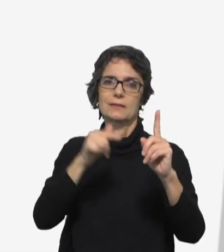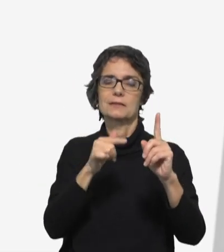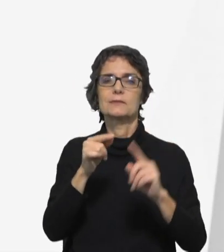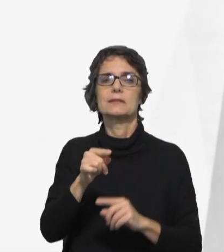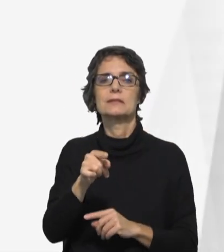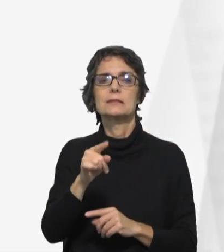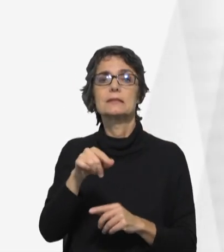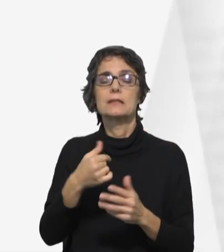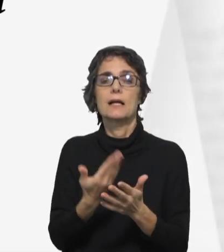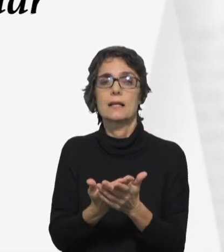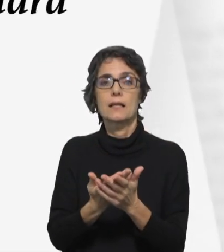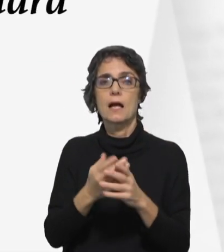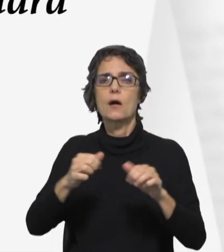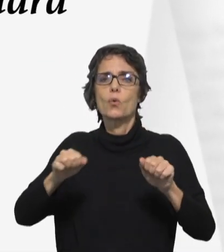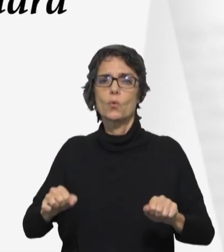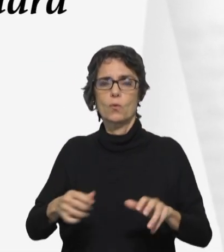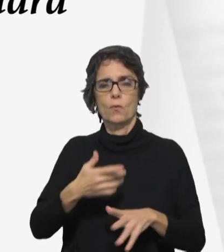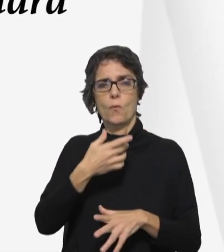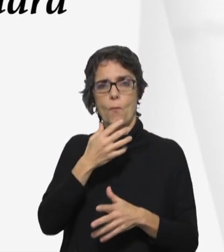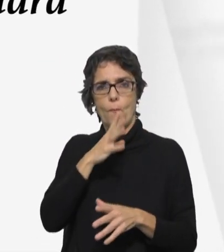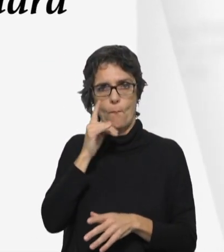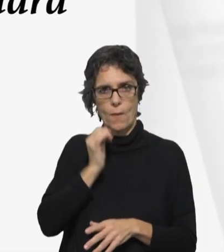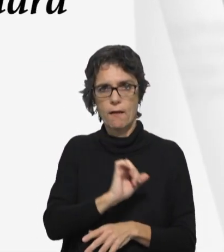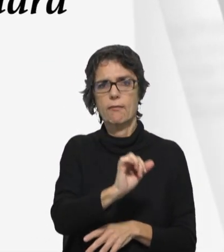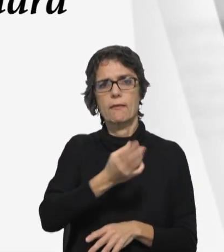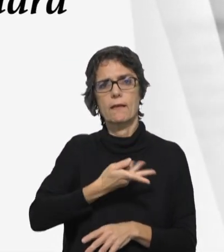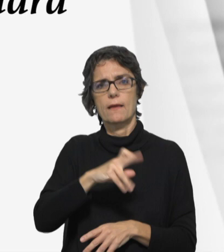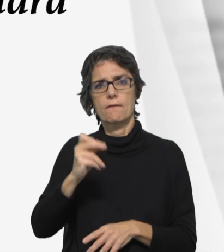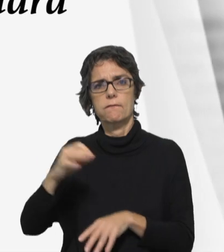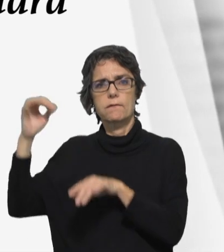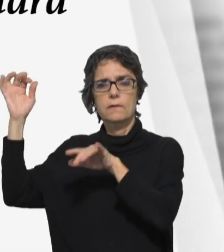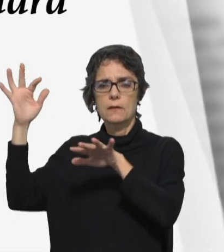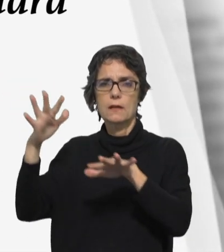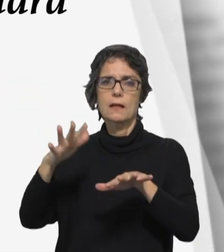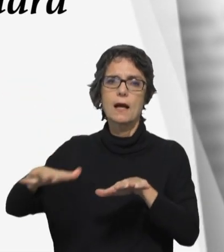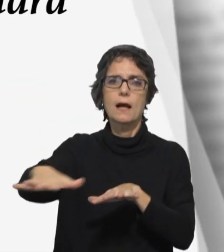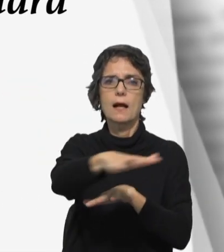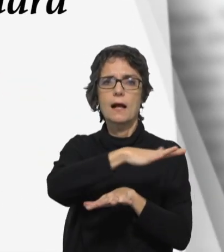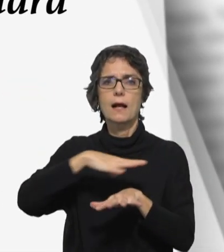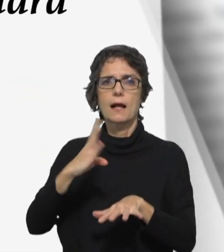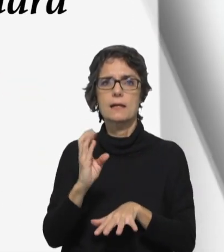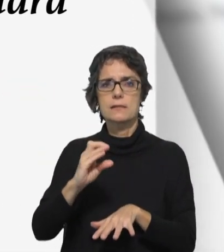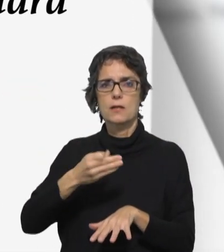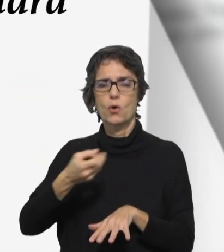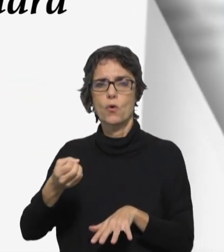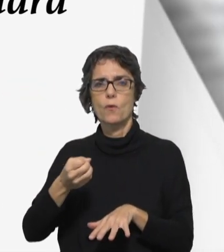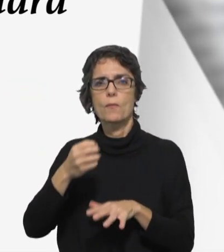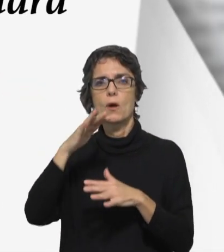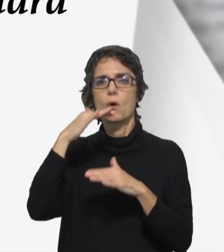lhe dará o trono de seu pai David. Reinará eternamente sobre a casa de Jacob e o seu reinado não terá